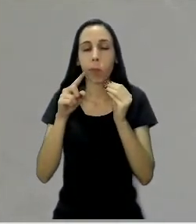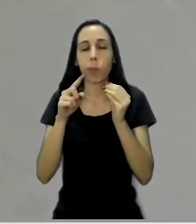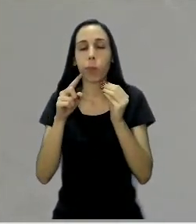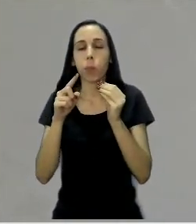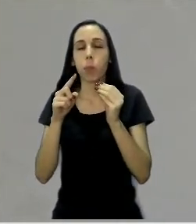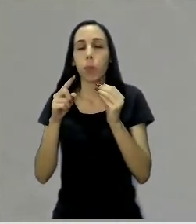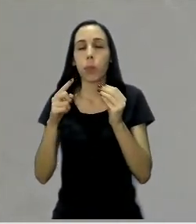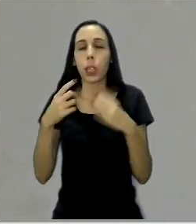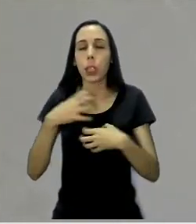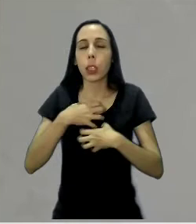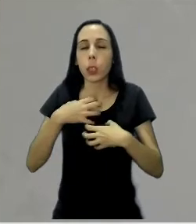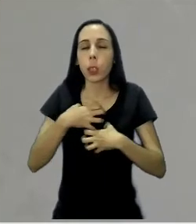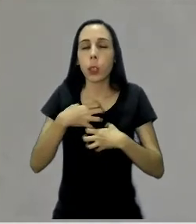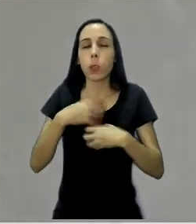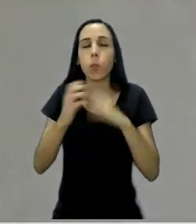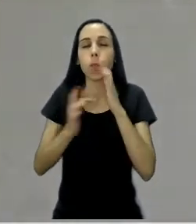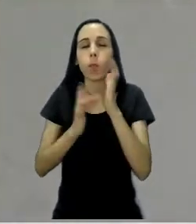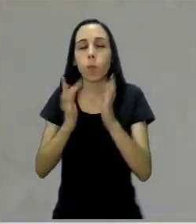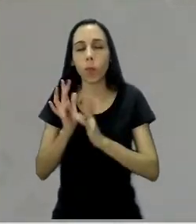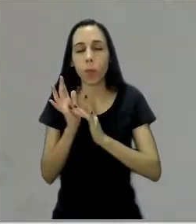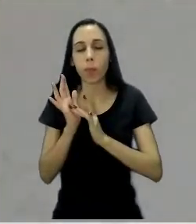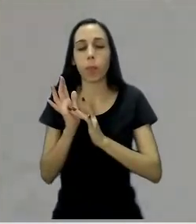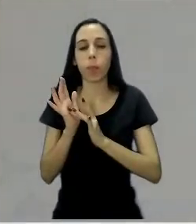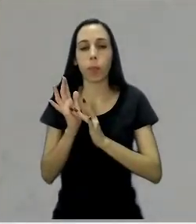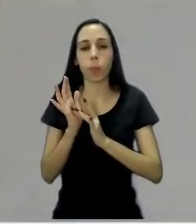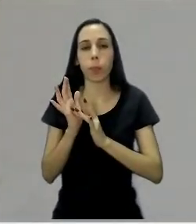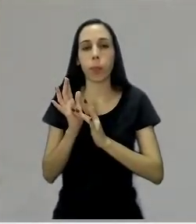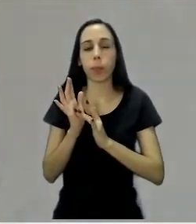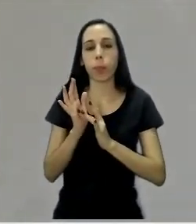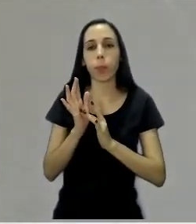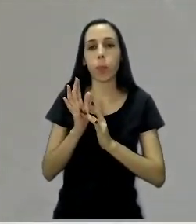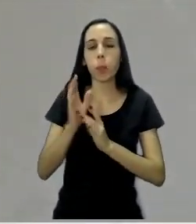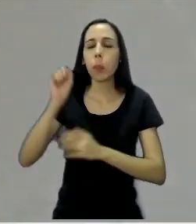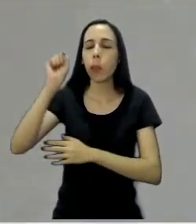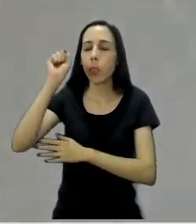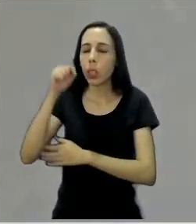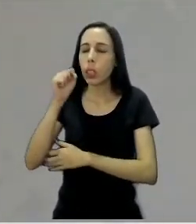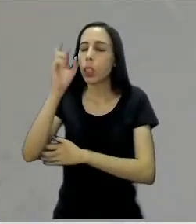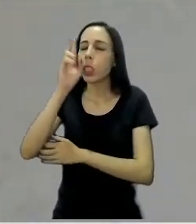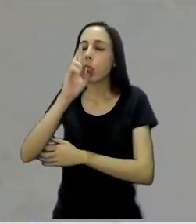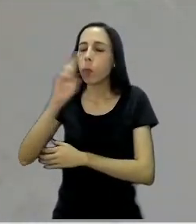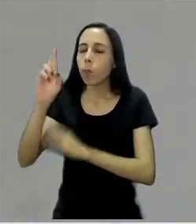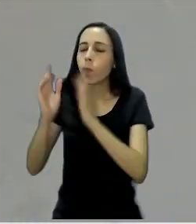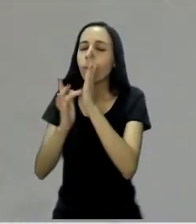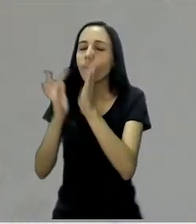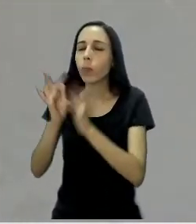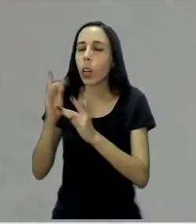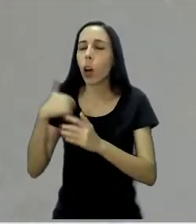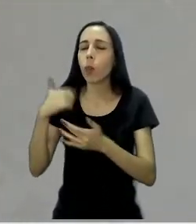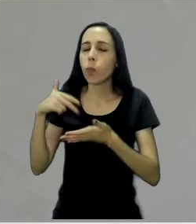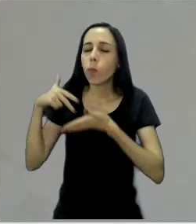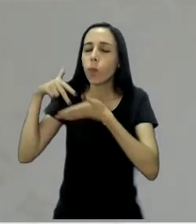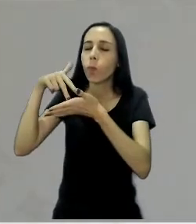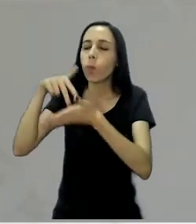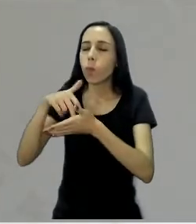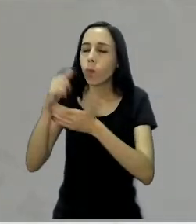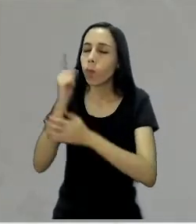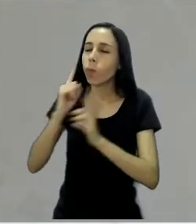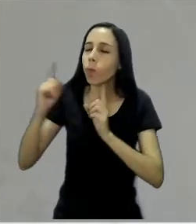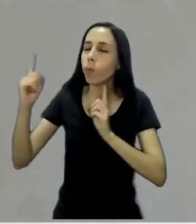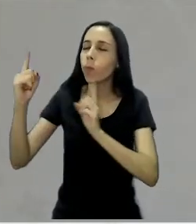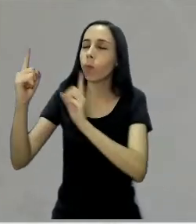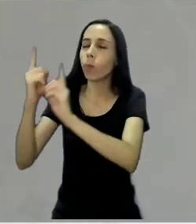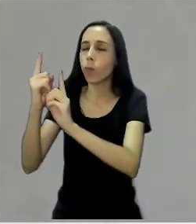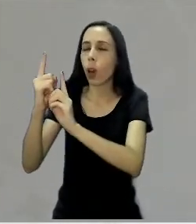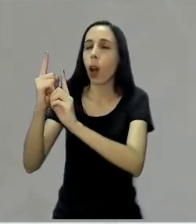todo o coração diante de Jesus. Sim, Senhor Jesus, nós nos colocamos